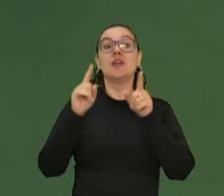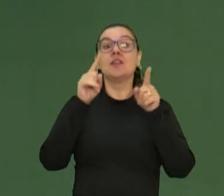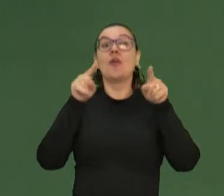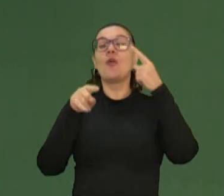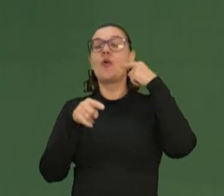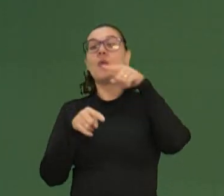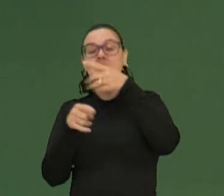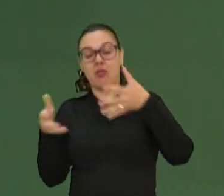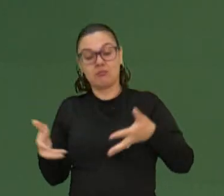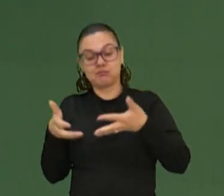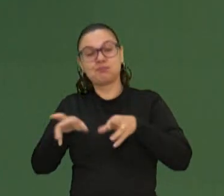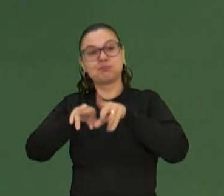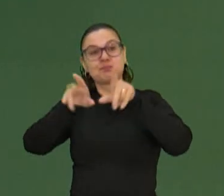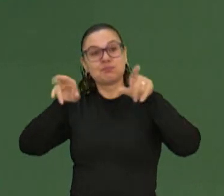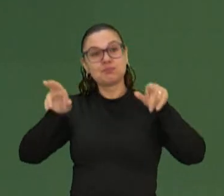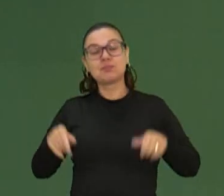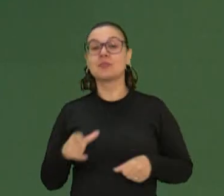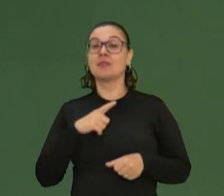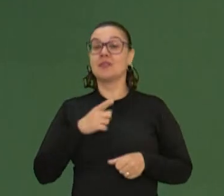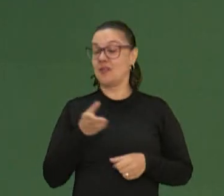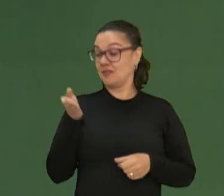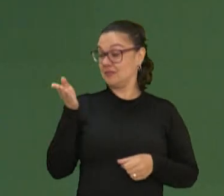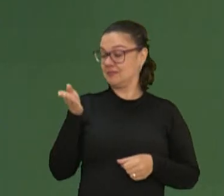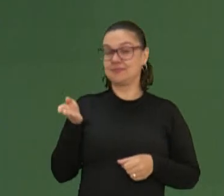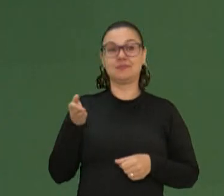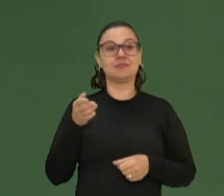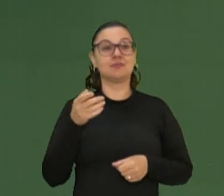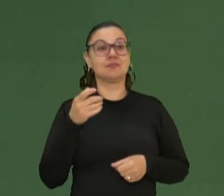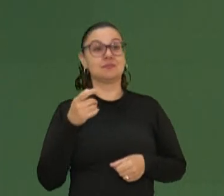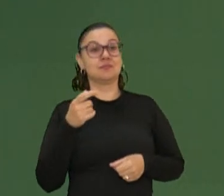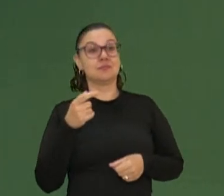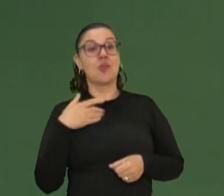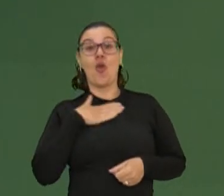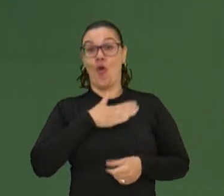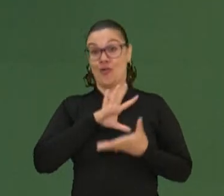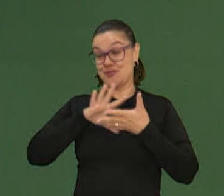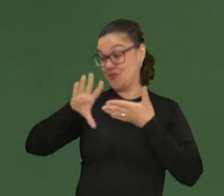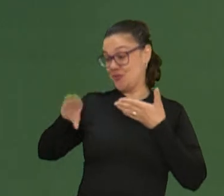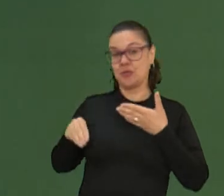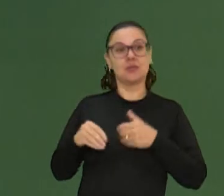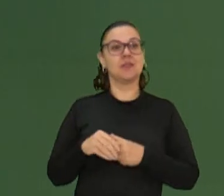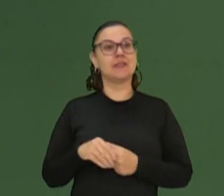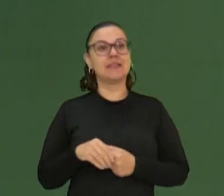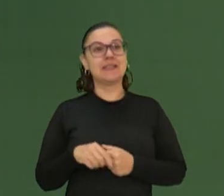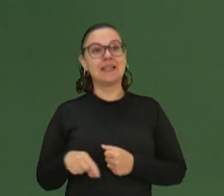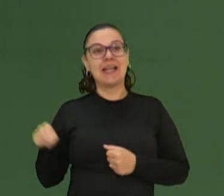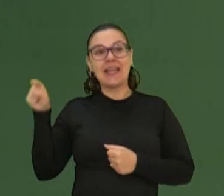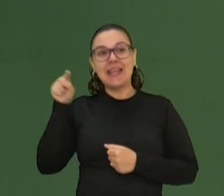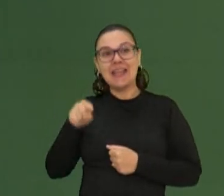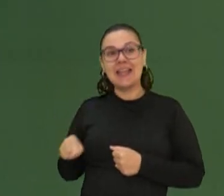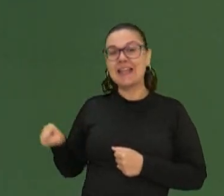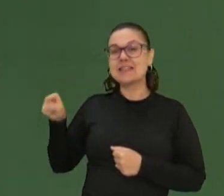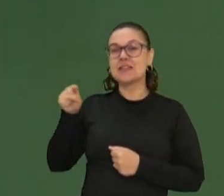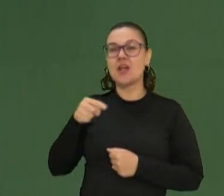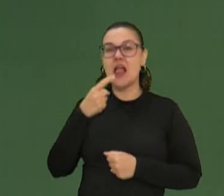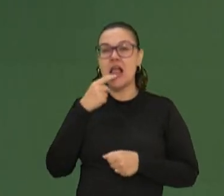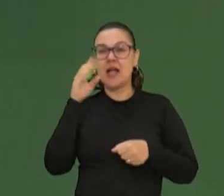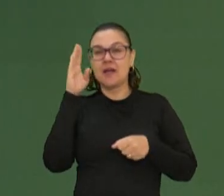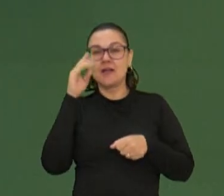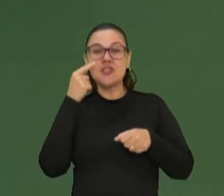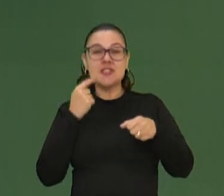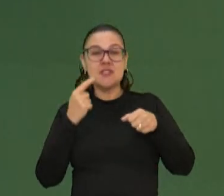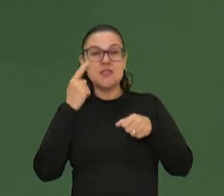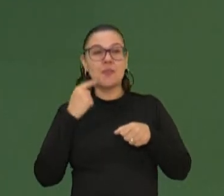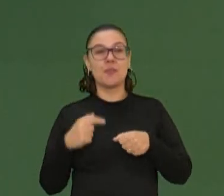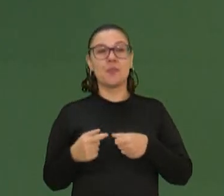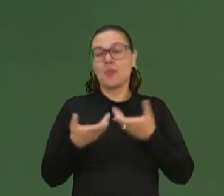órgãos vegetais tem aqui nessa imagem. Eu, particularmente, acho todos saborosos. Esse aqui, então, cebola, alho, dá